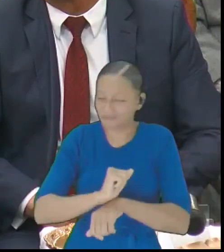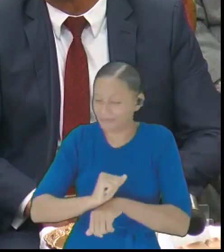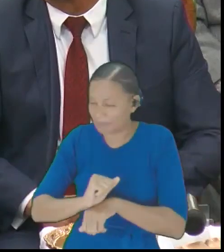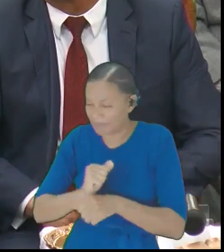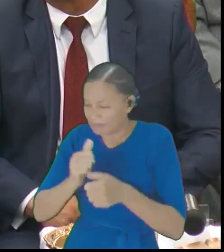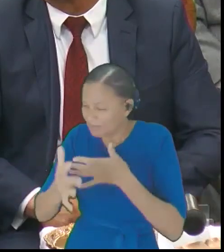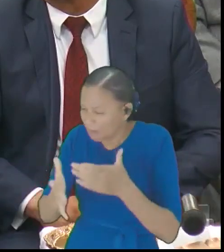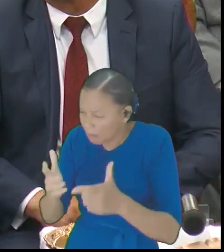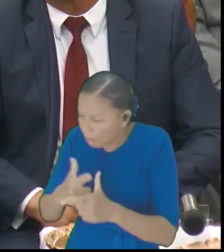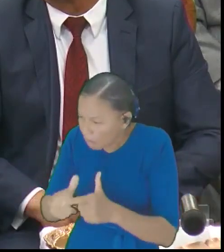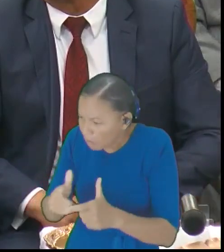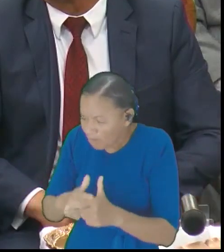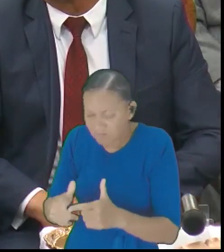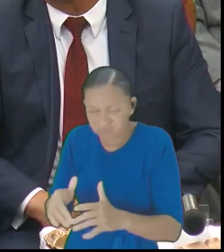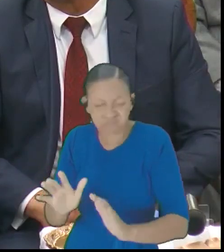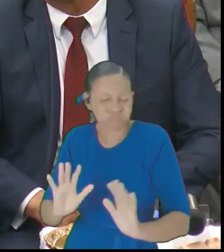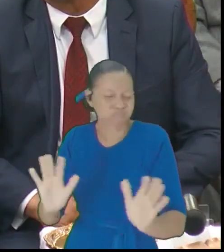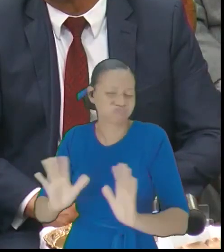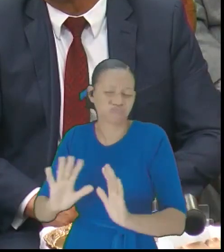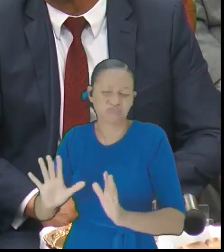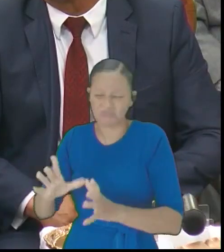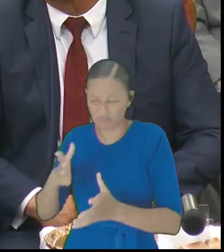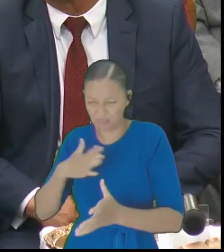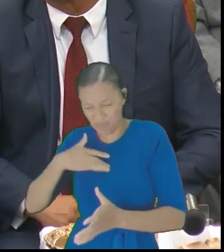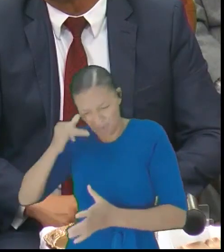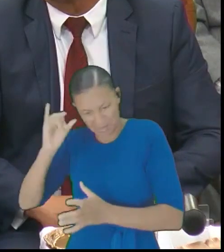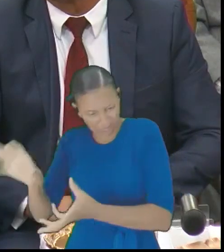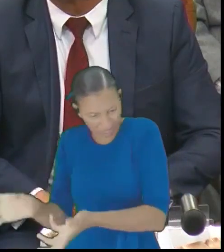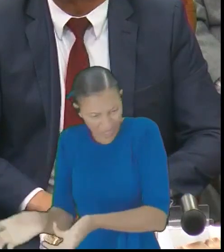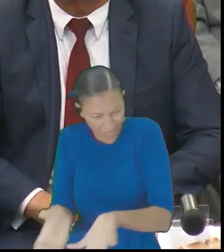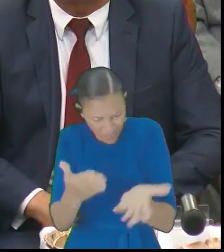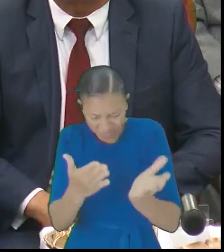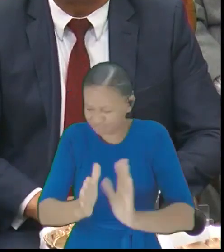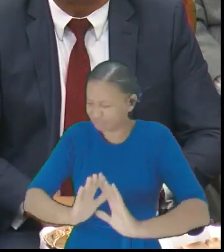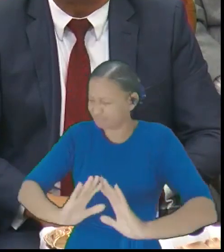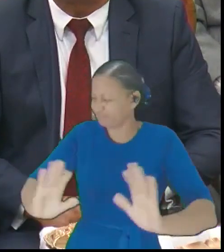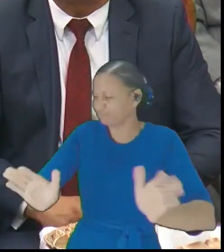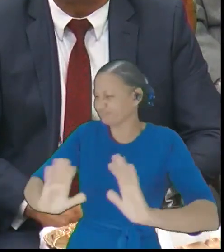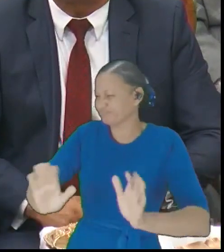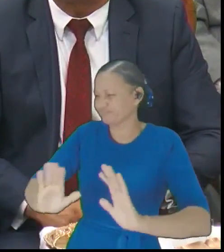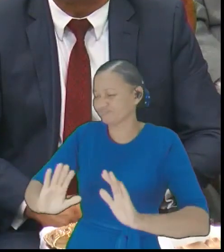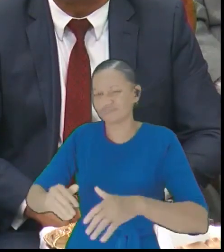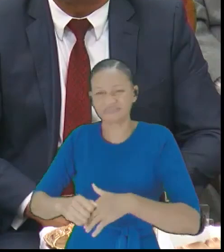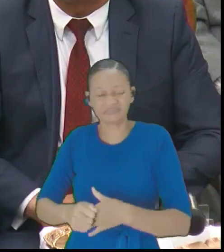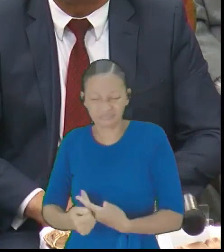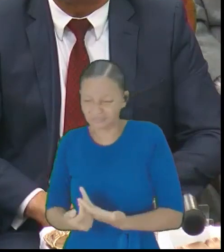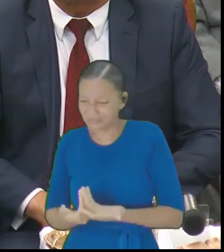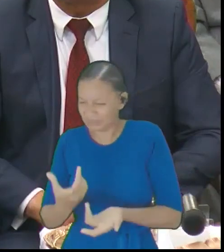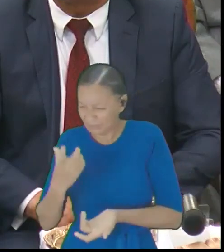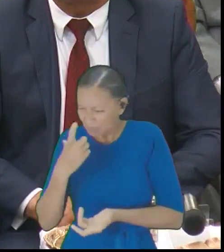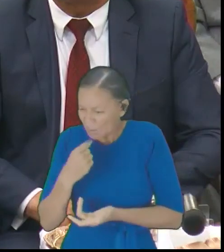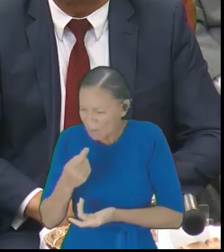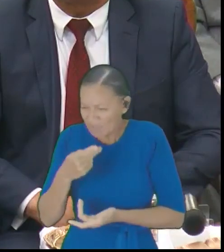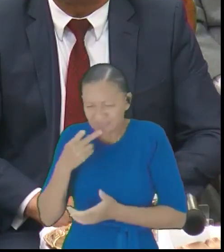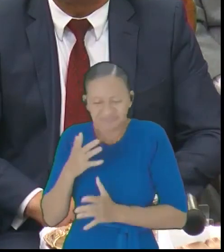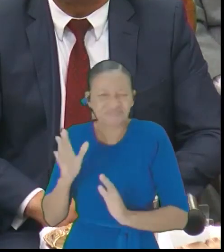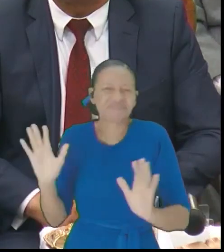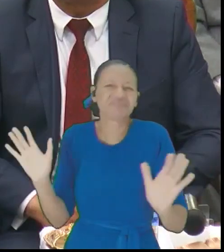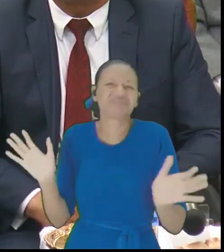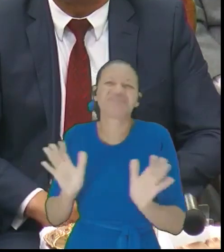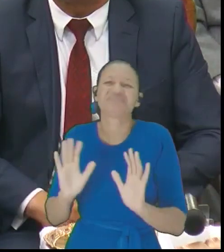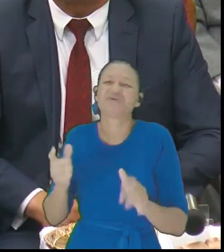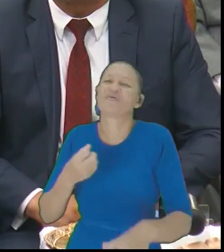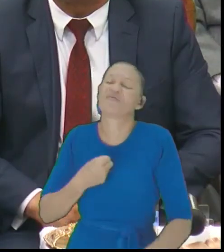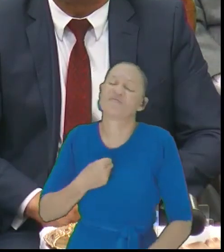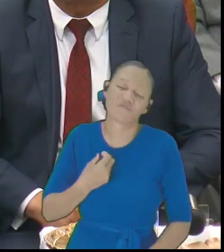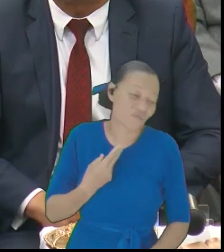não importa se ele levou meu gado, não importa se ele escolheu a despeito de mim, não importa não, eu vou